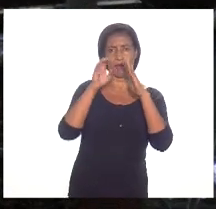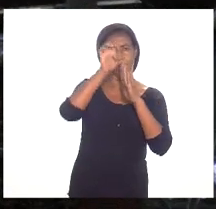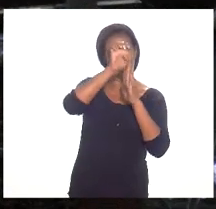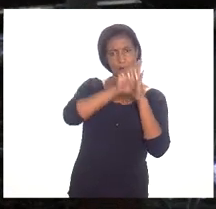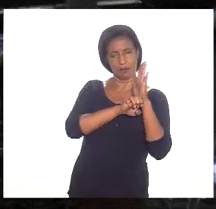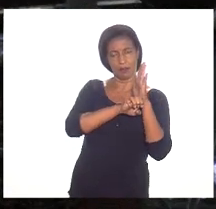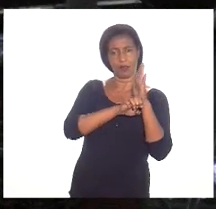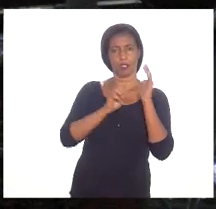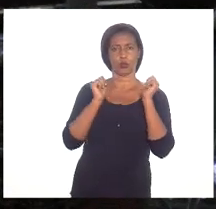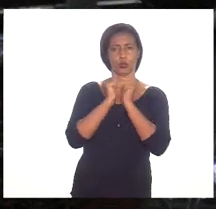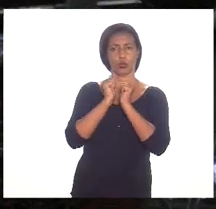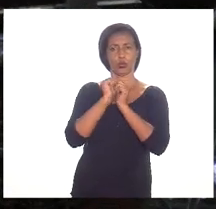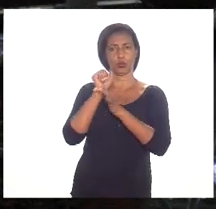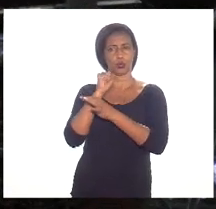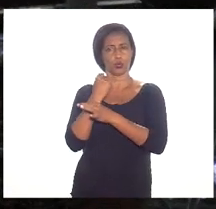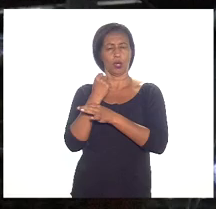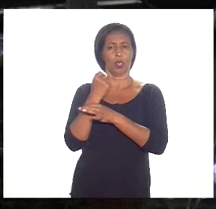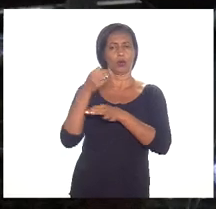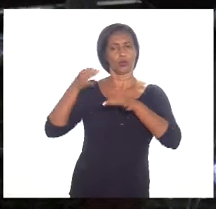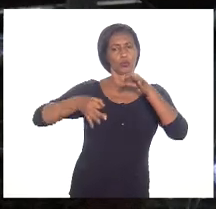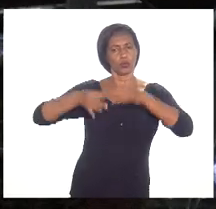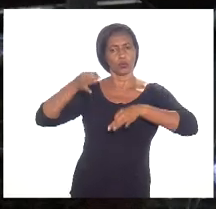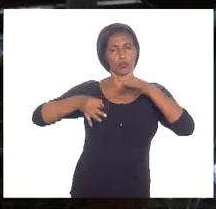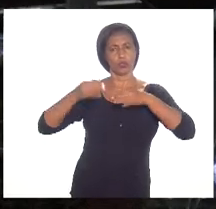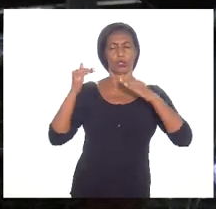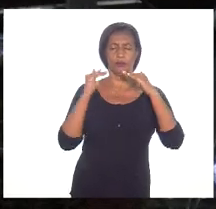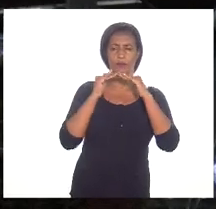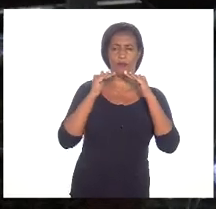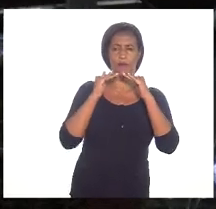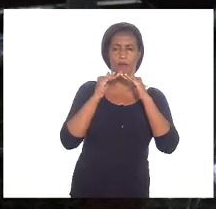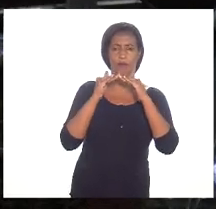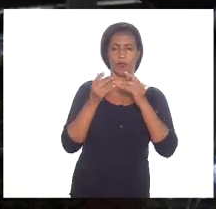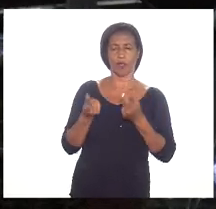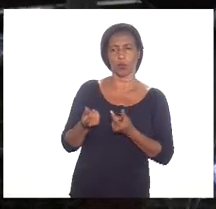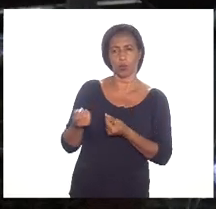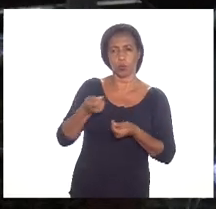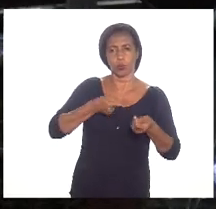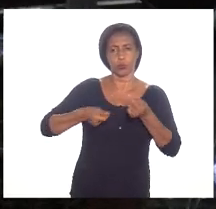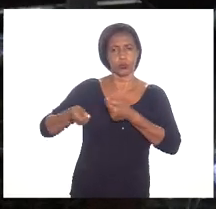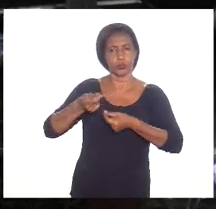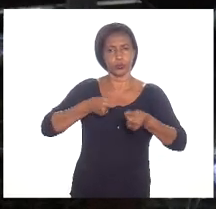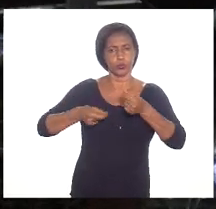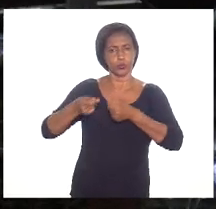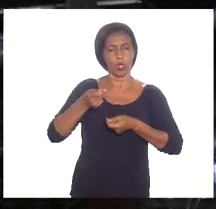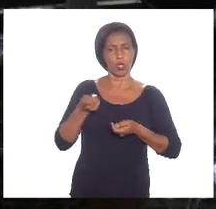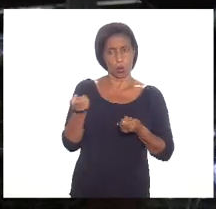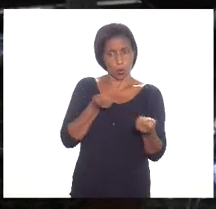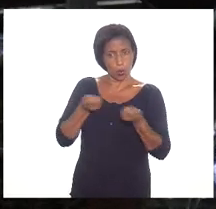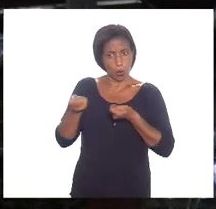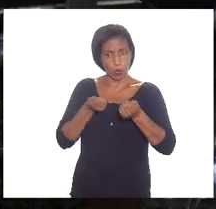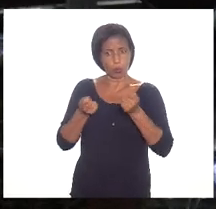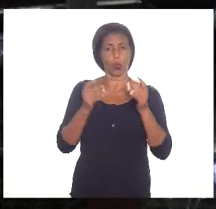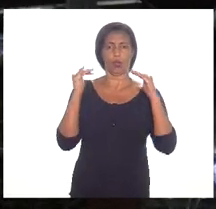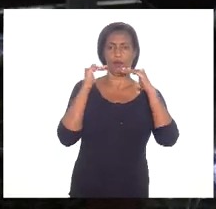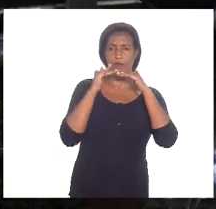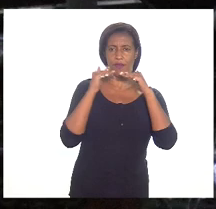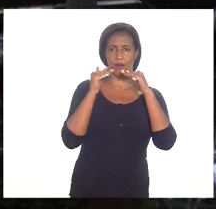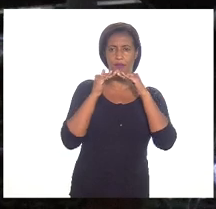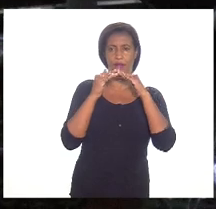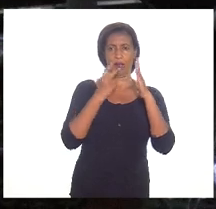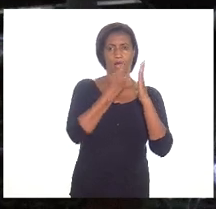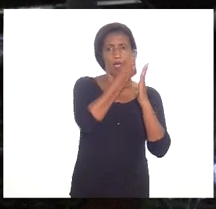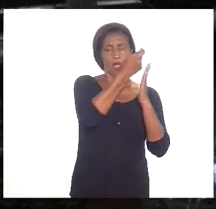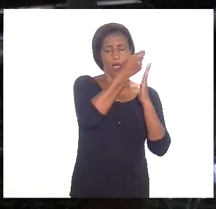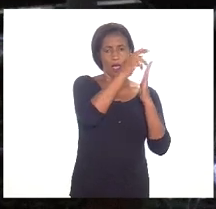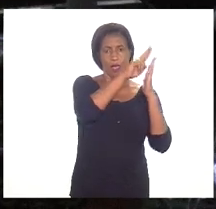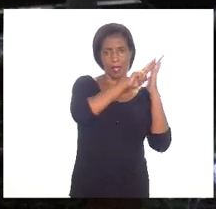da comissão de concessão justiça e economia dos de comércio favorável e de orçamento Finanças fiscalização financeira e controle favorável do relator